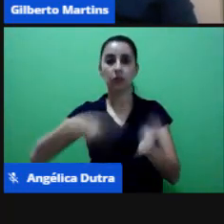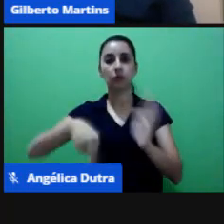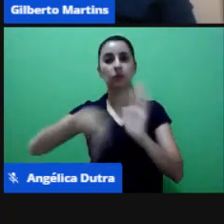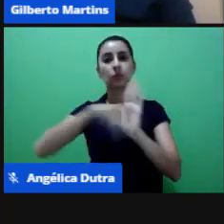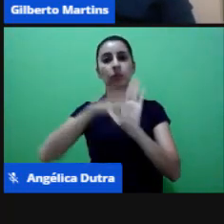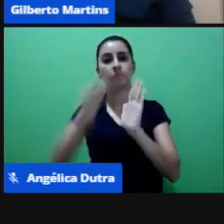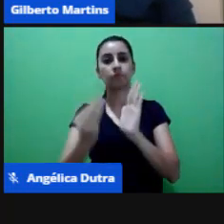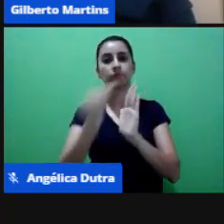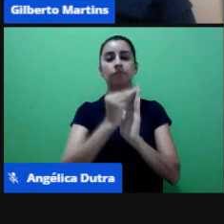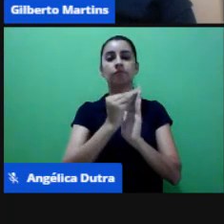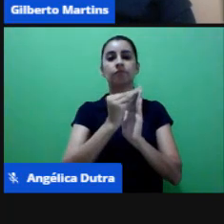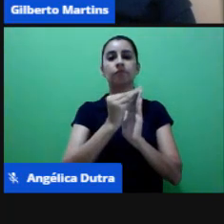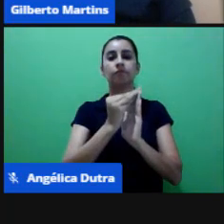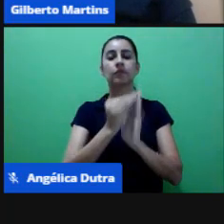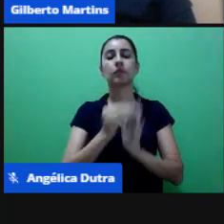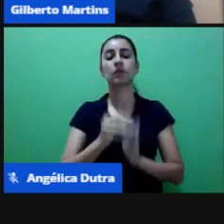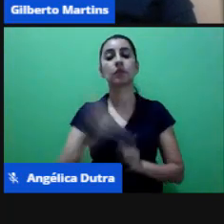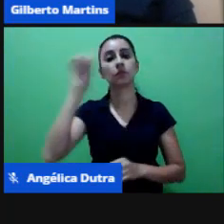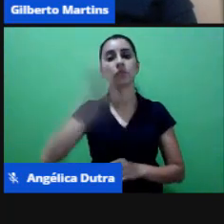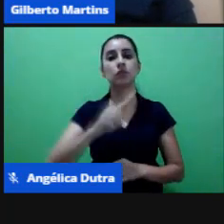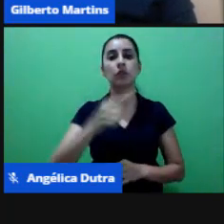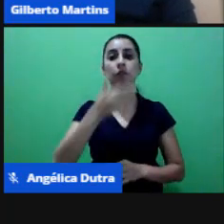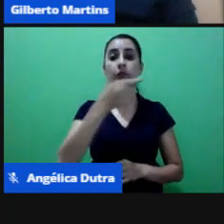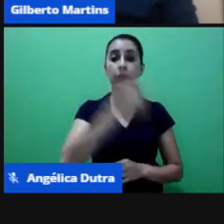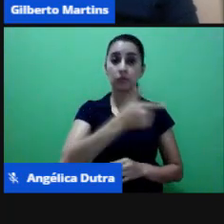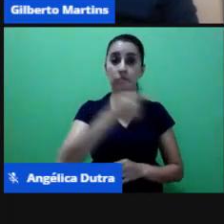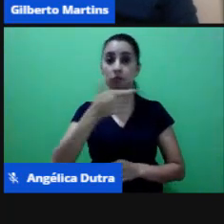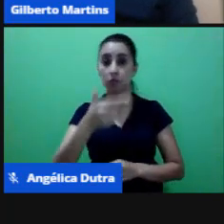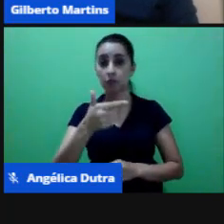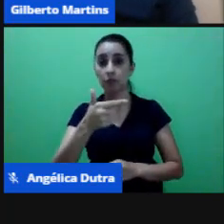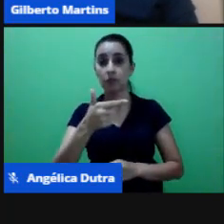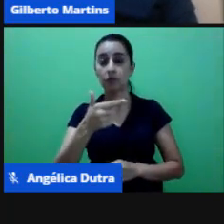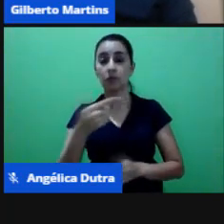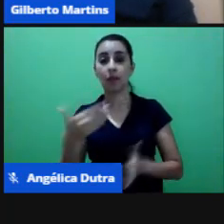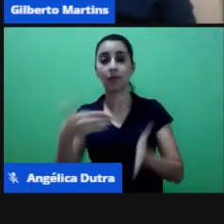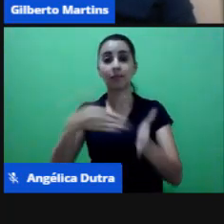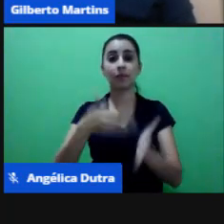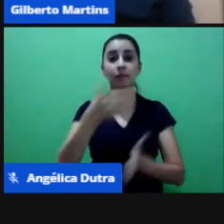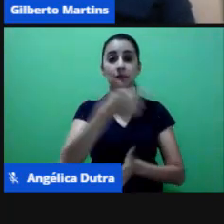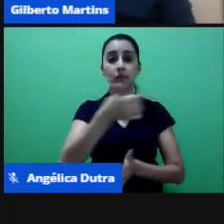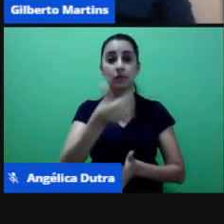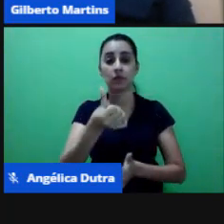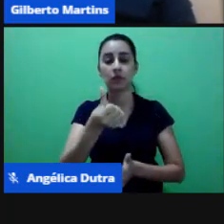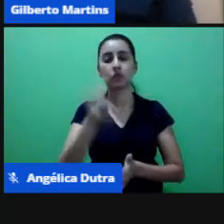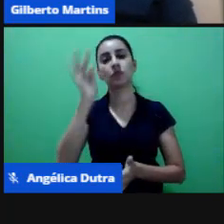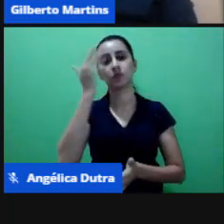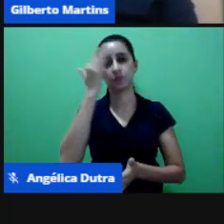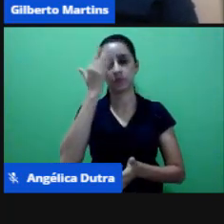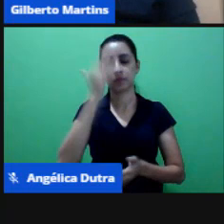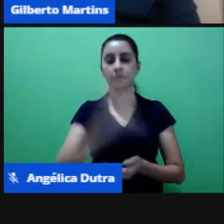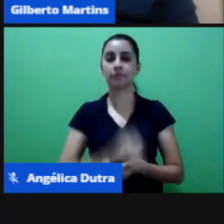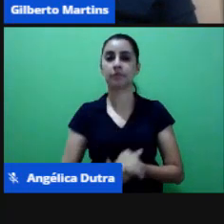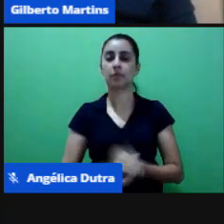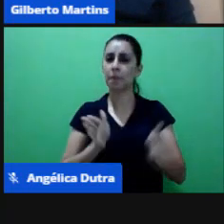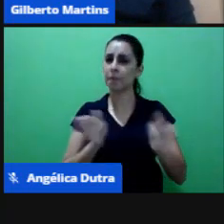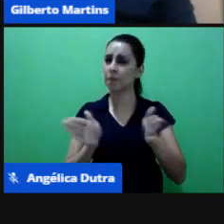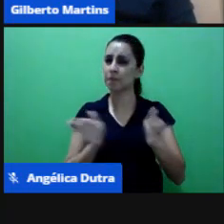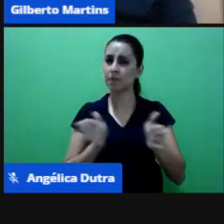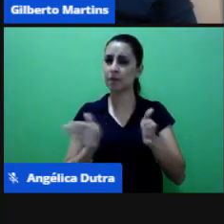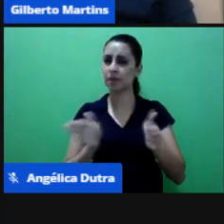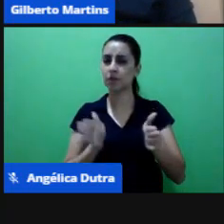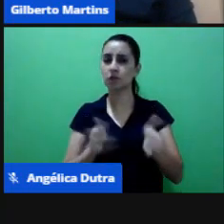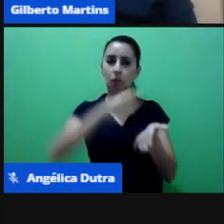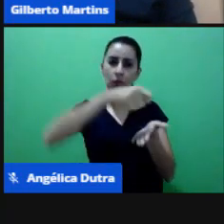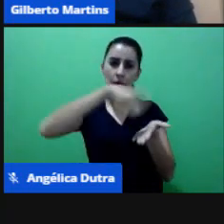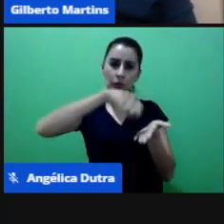que seguem pelas datas entre 22 a 26 de fevereiro. Falando desse período de correção